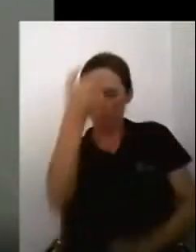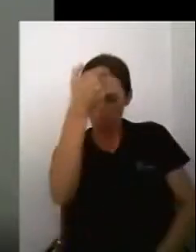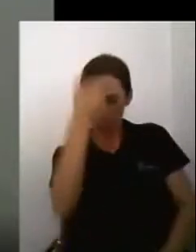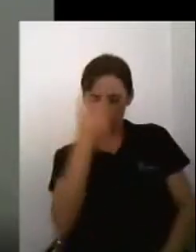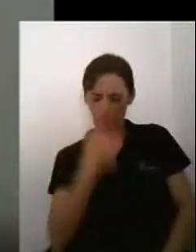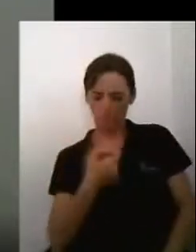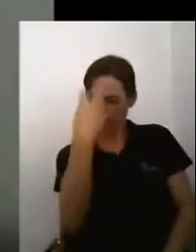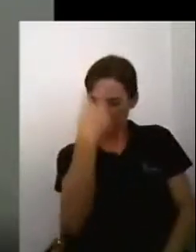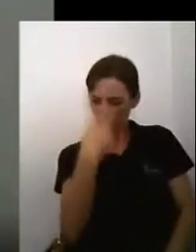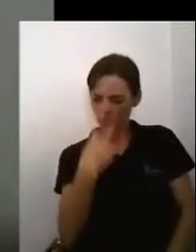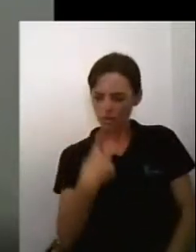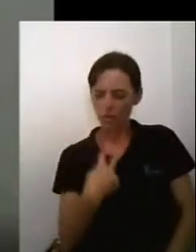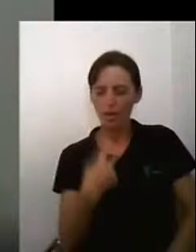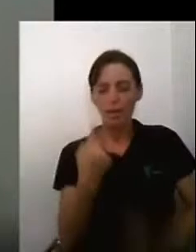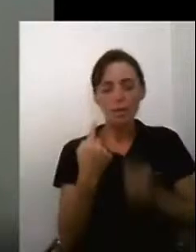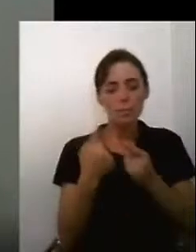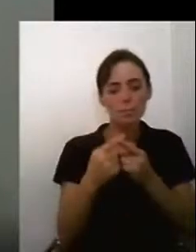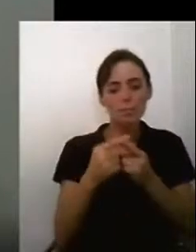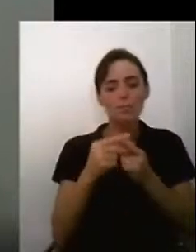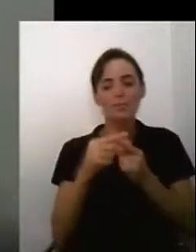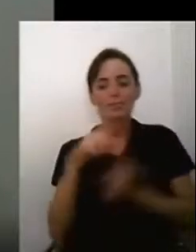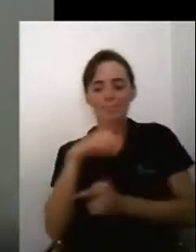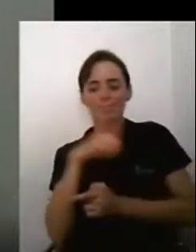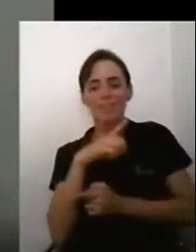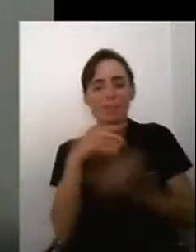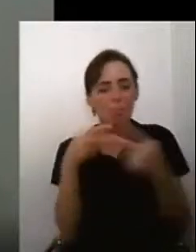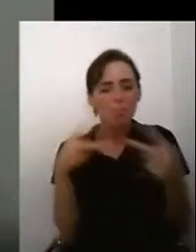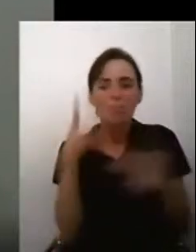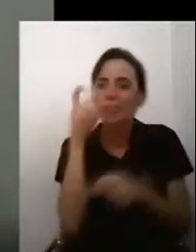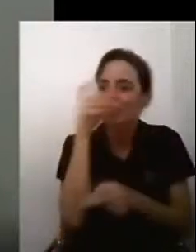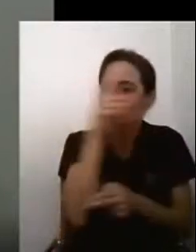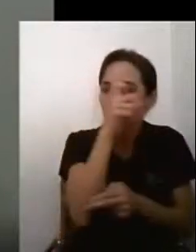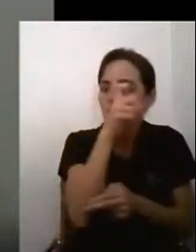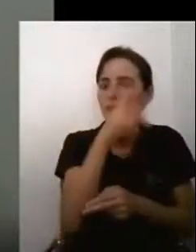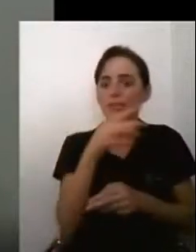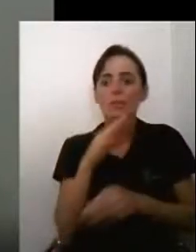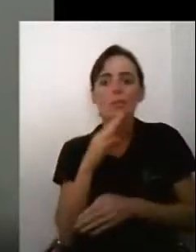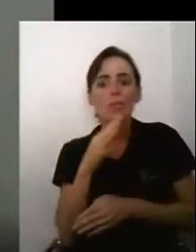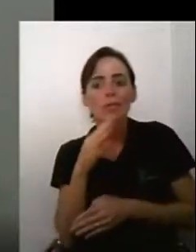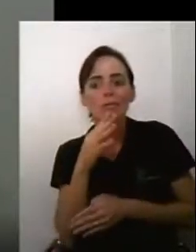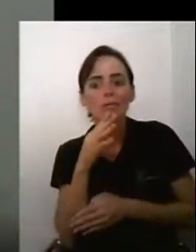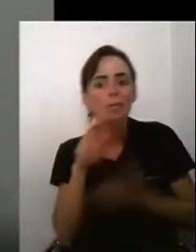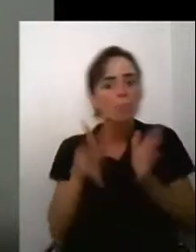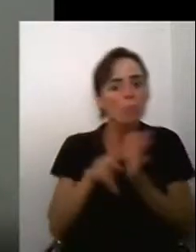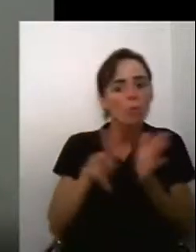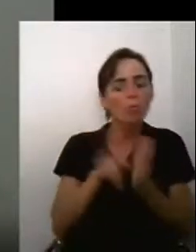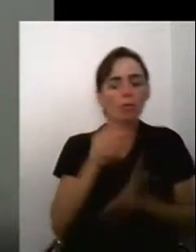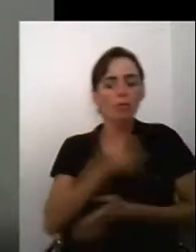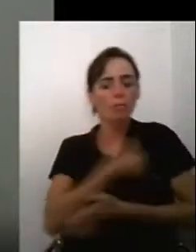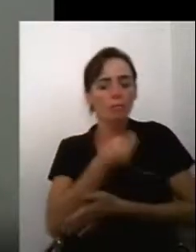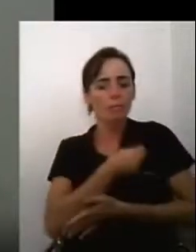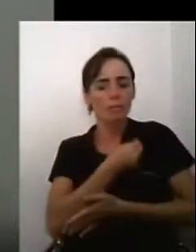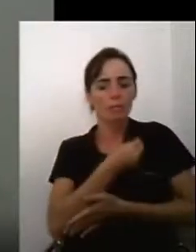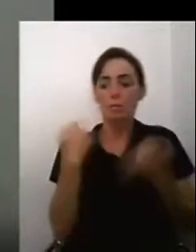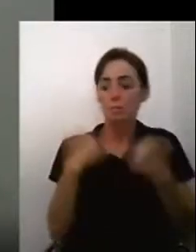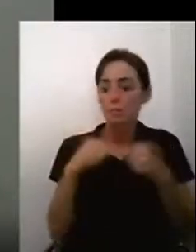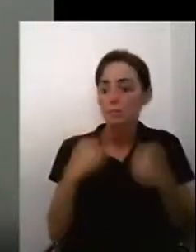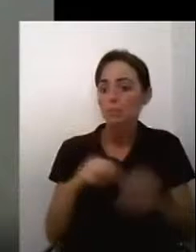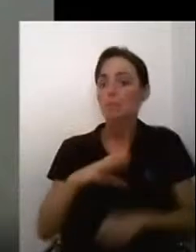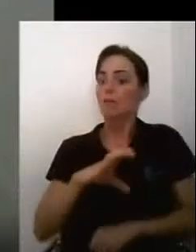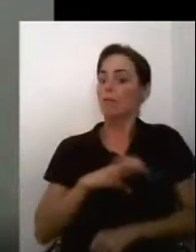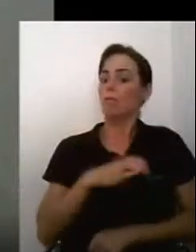de penetrar lugares sombrios. Demanda a intensa coragem de vislumbrar